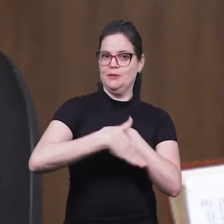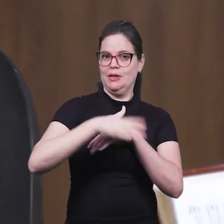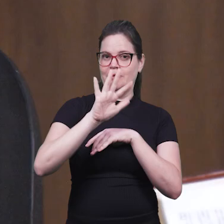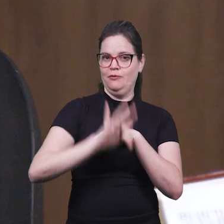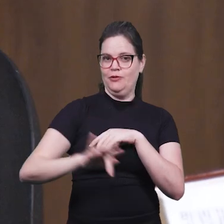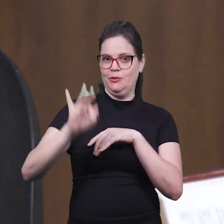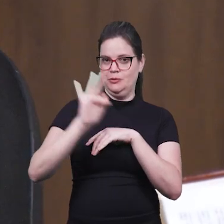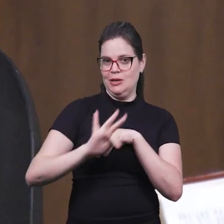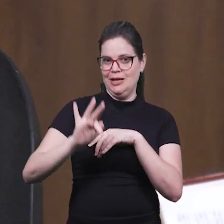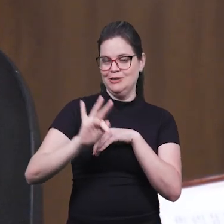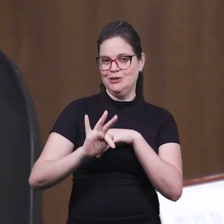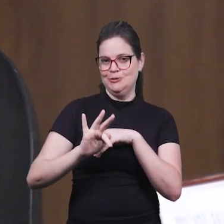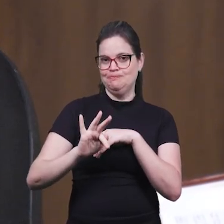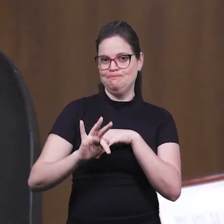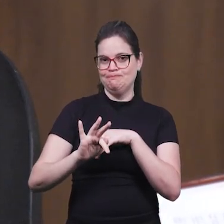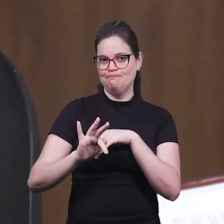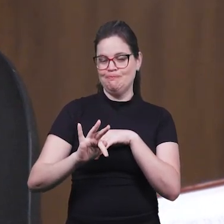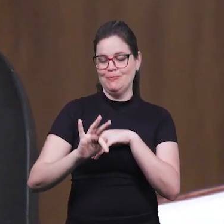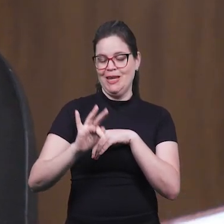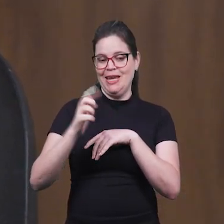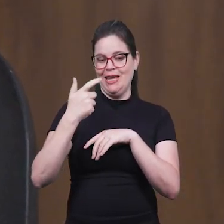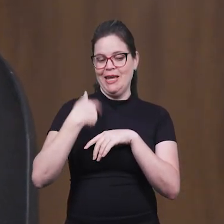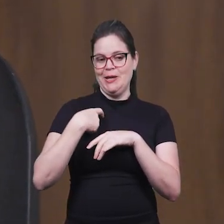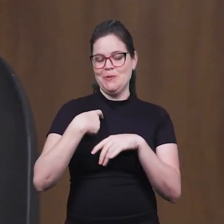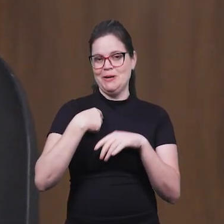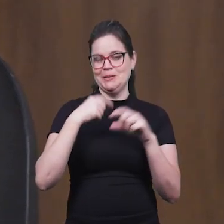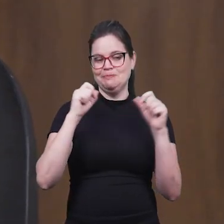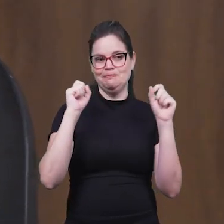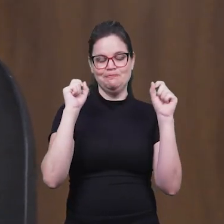um choque. Porque eu